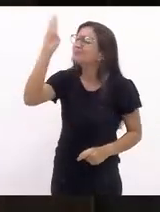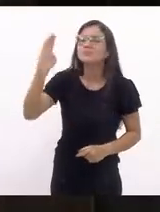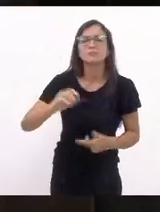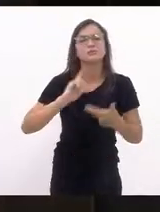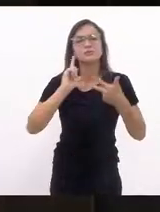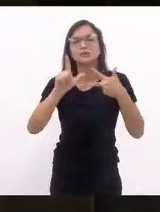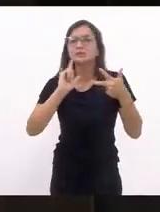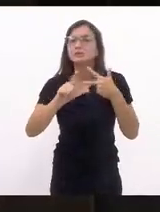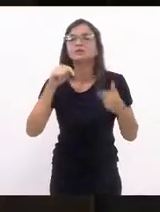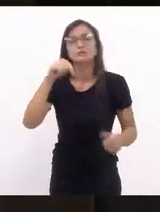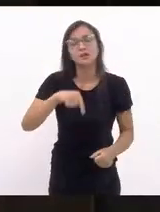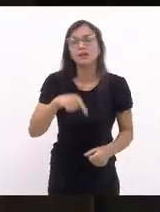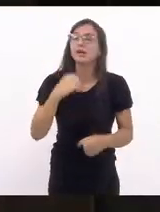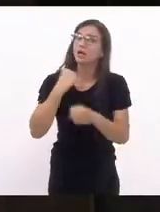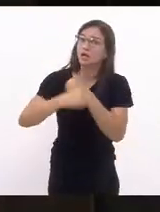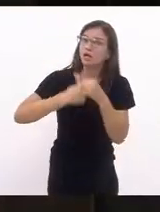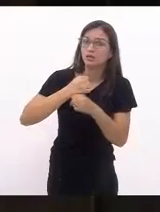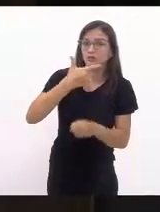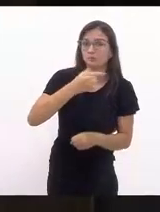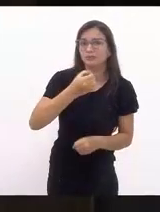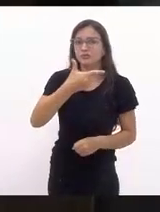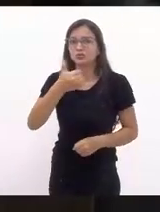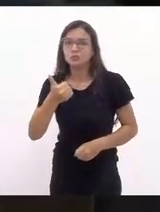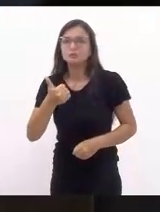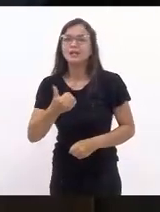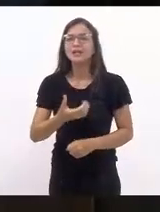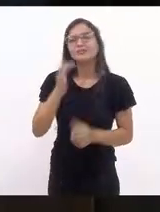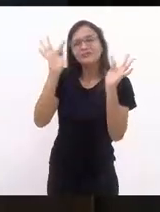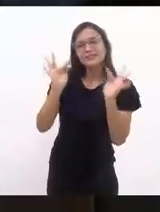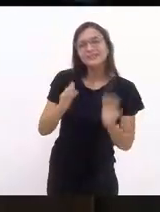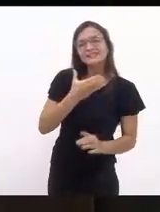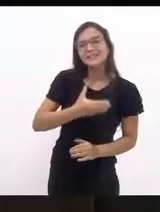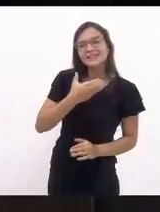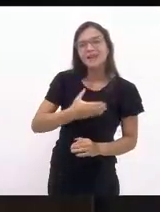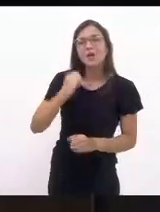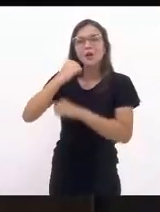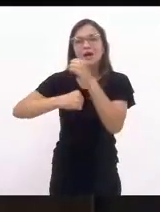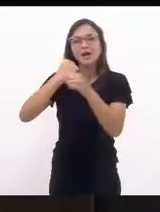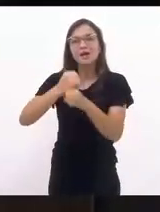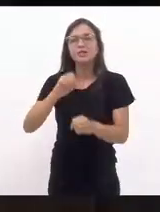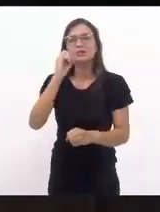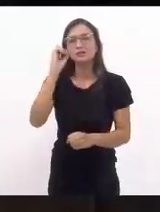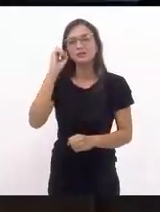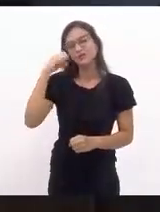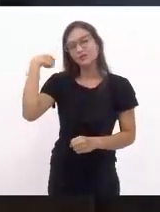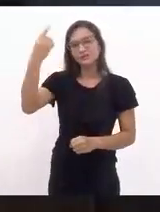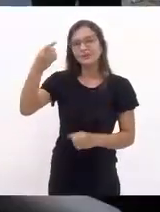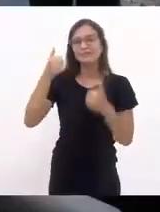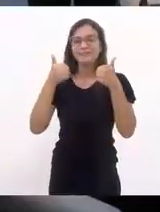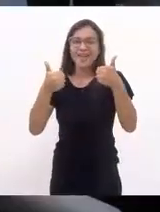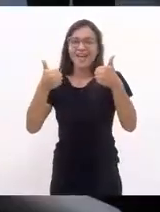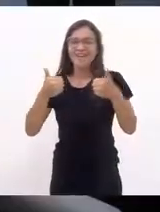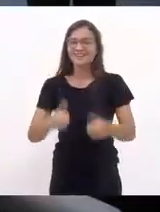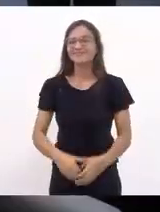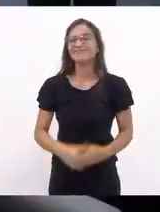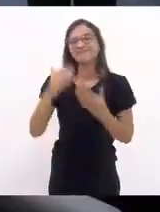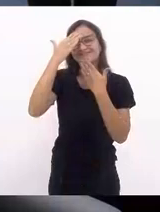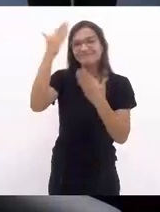sono desde já Desejamos a todos um feliz Natal e um ótimo Ano Novo Muito obrigado valeu